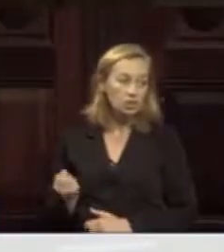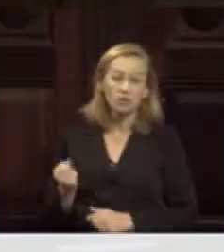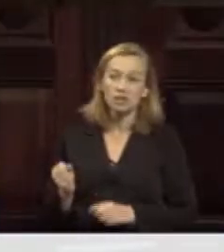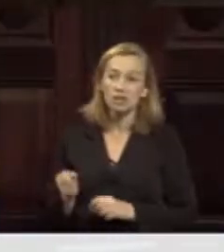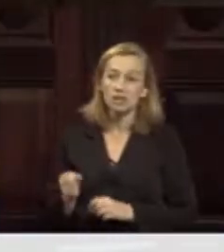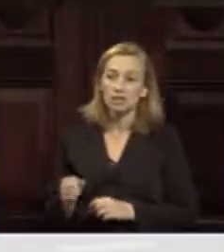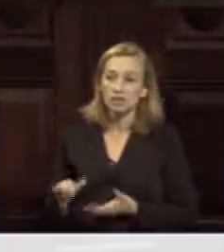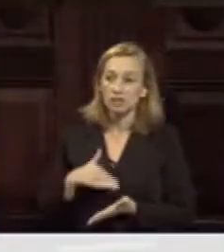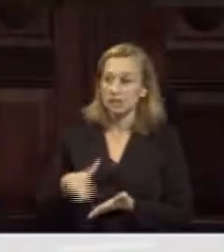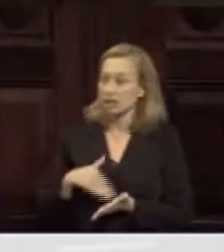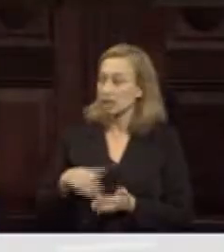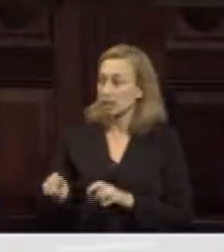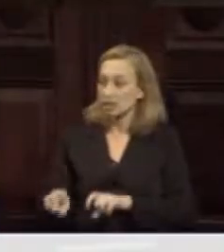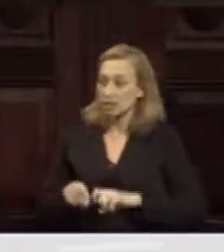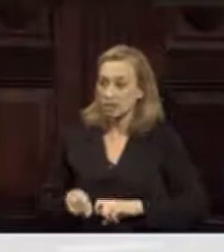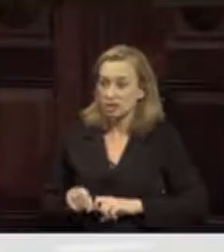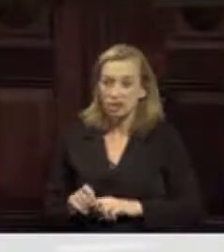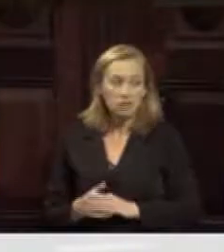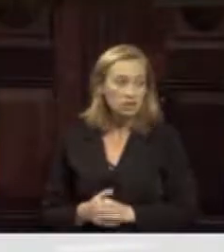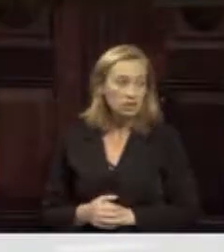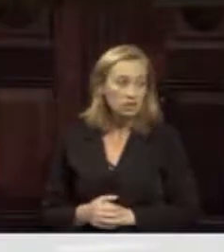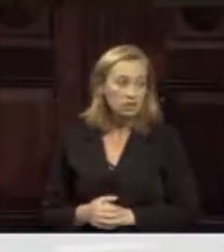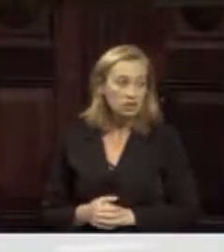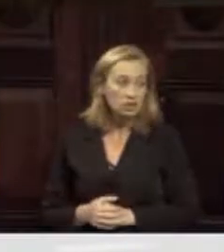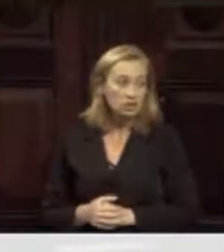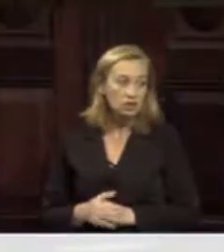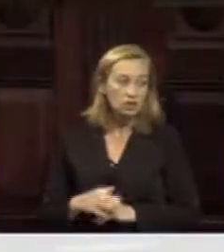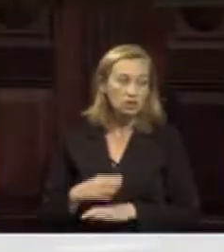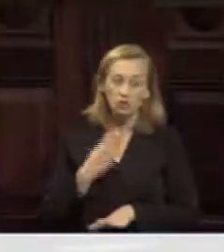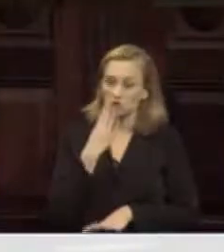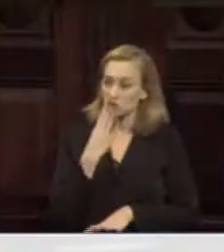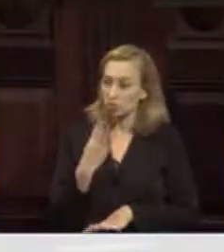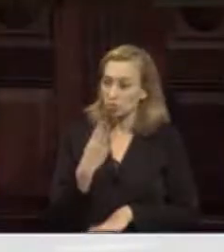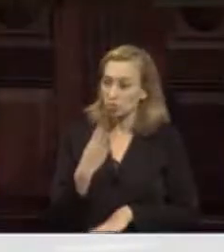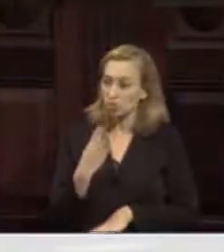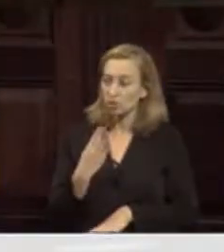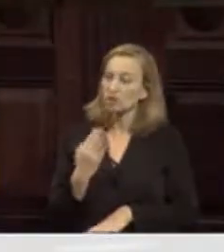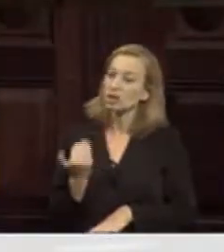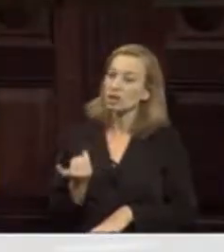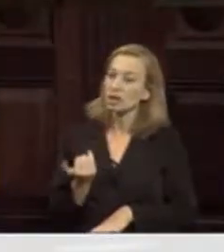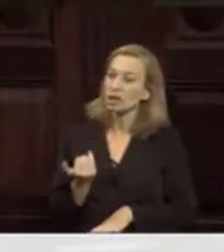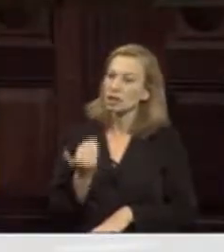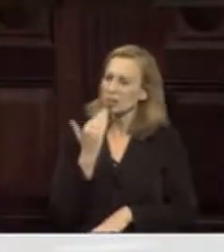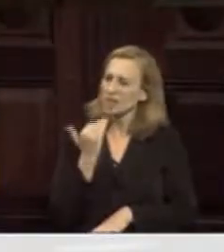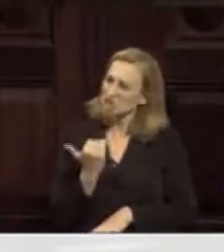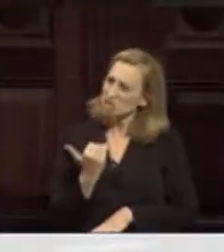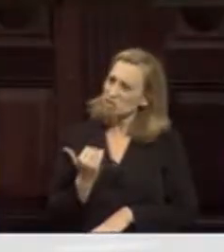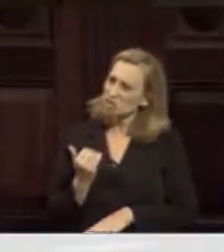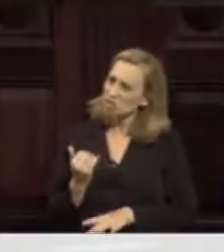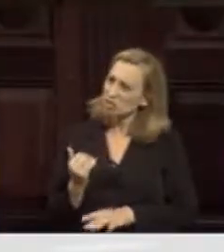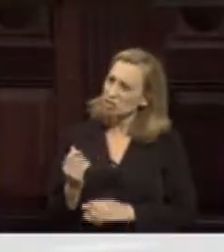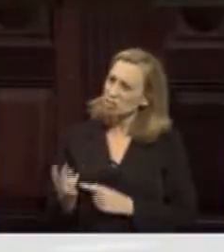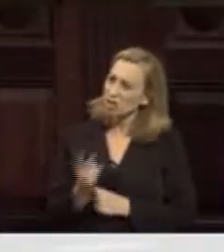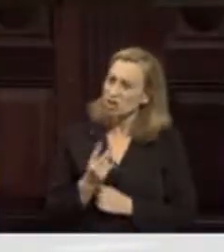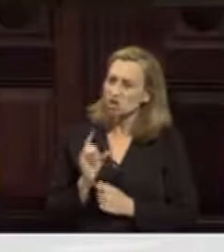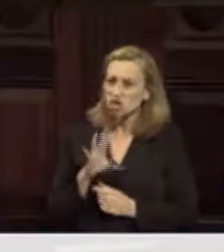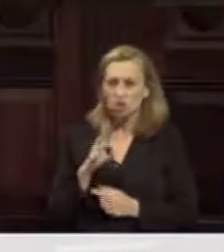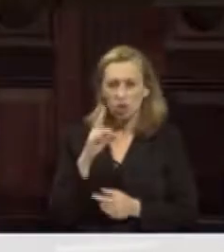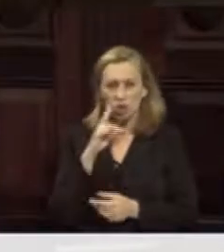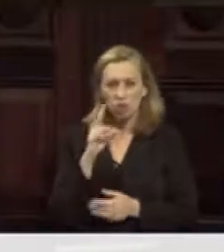a primeira vez que recebemos esse tipo de pedido de empréstimo. É só consultar o Diário